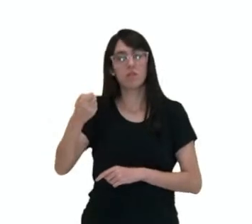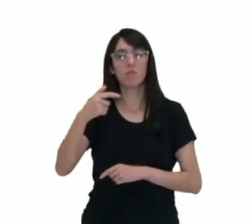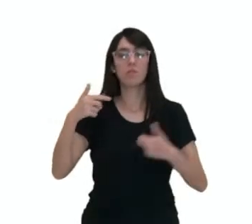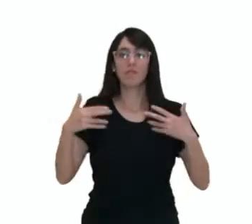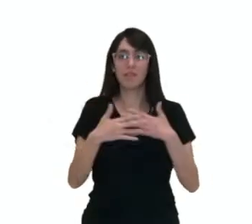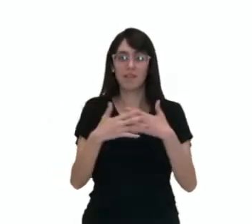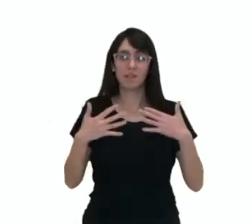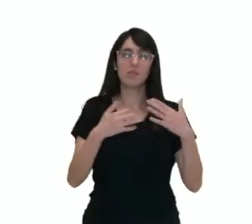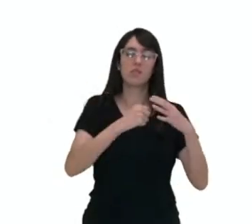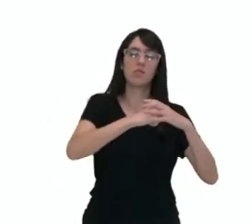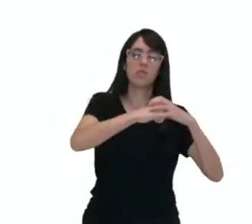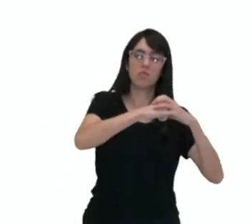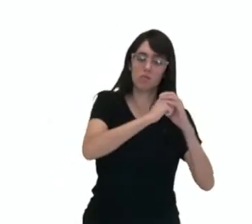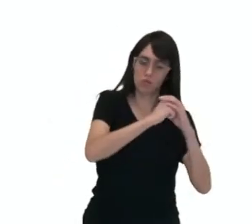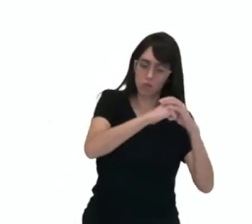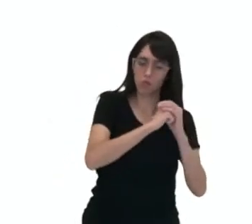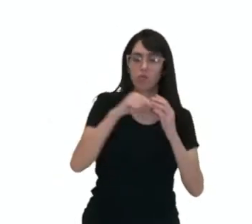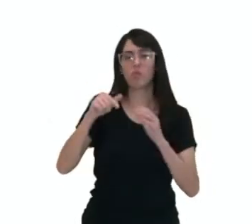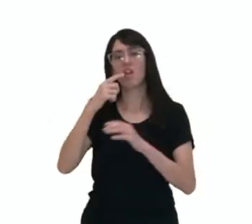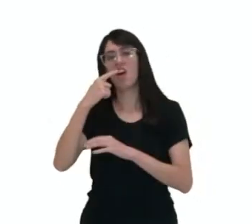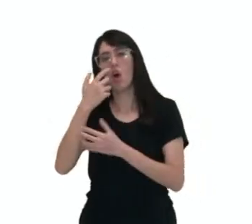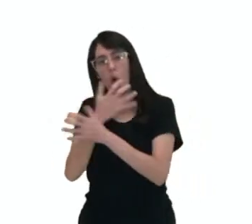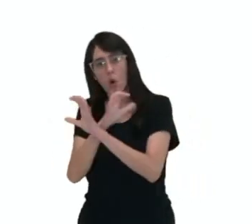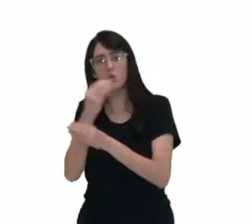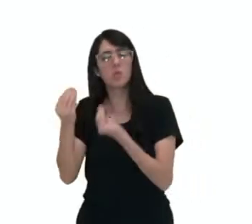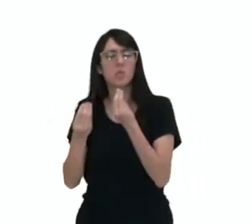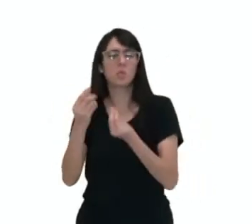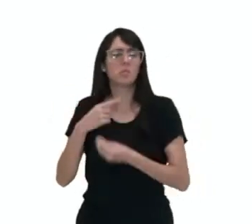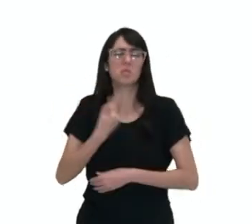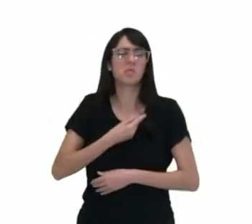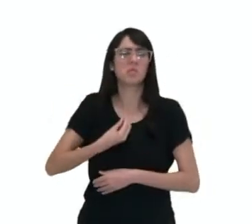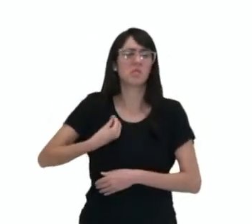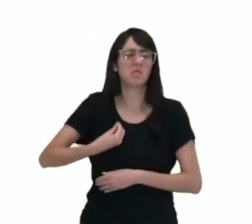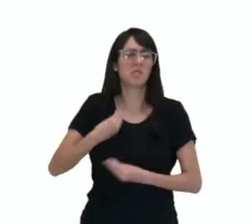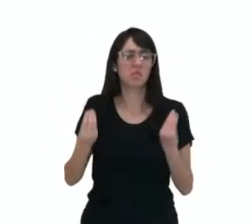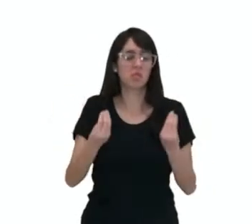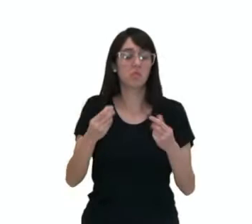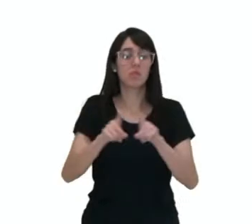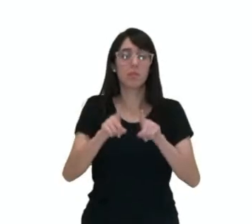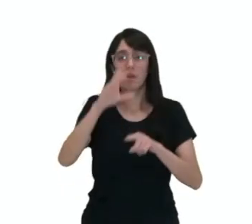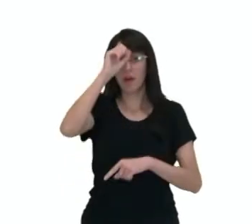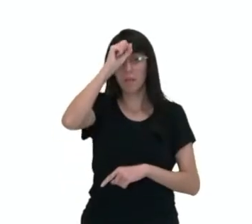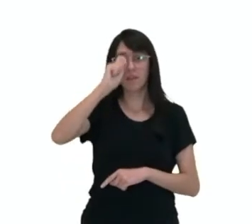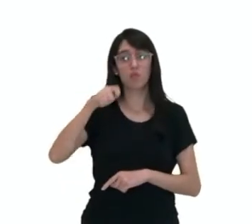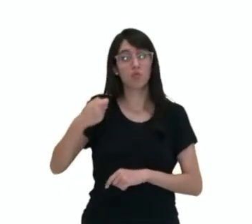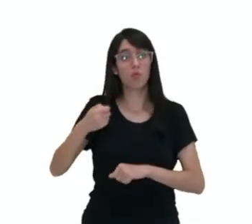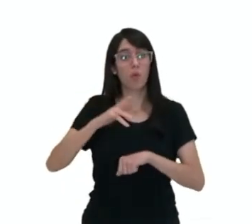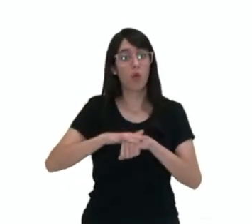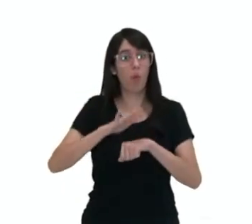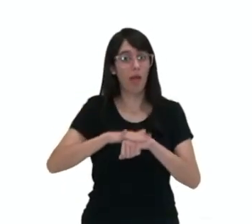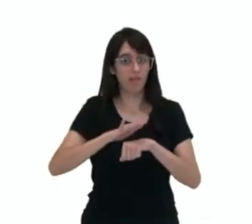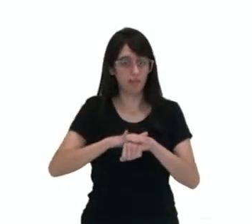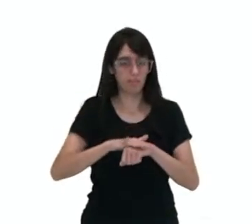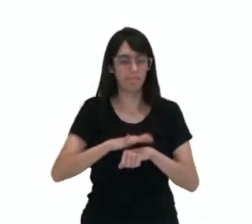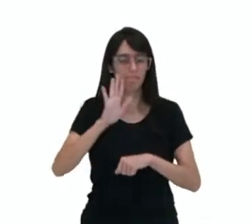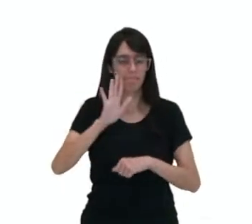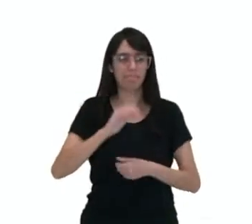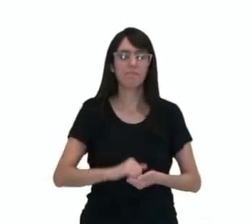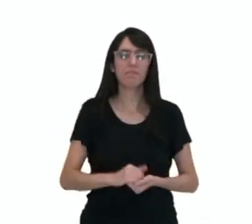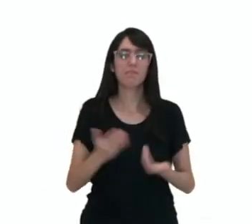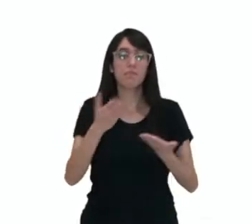com o cotidiano e também conhecer algumas doenças relacionadas ao tecido conjuntivo. Vamos a